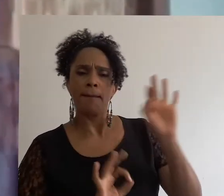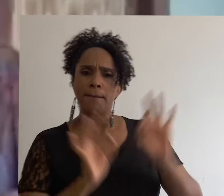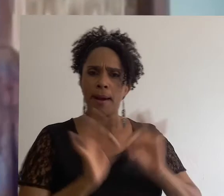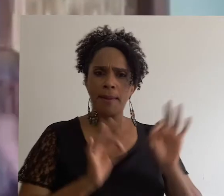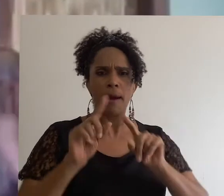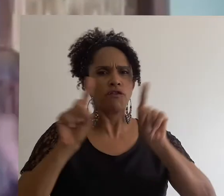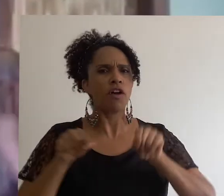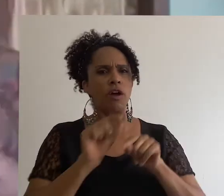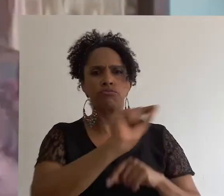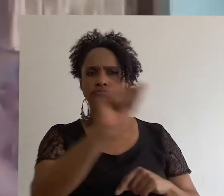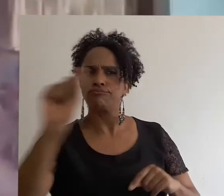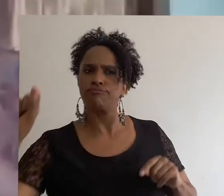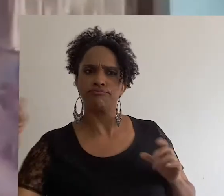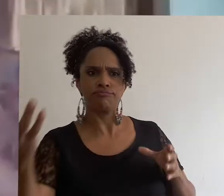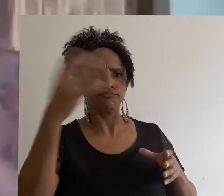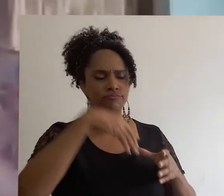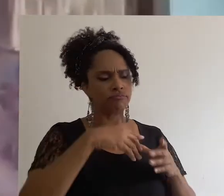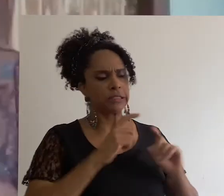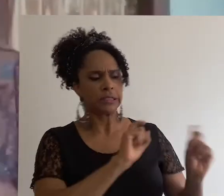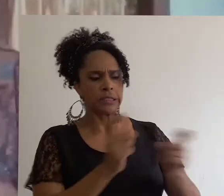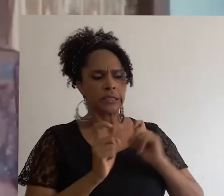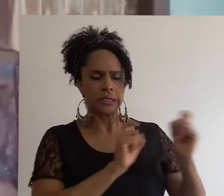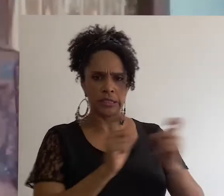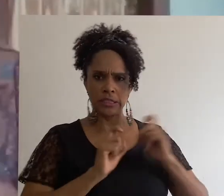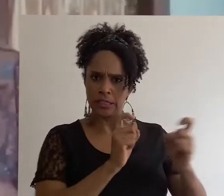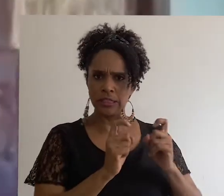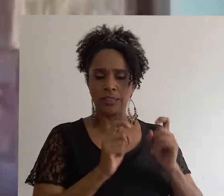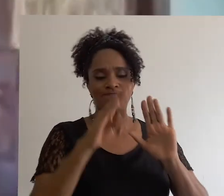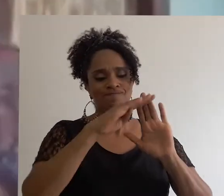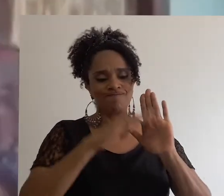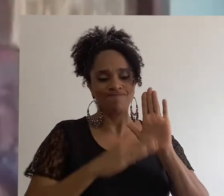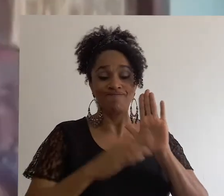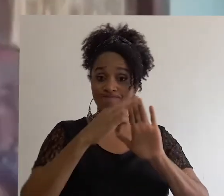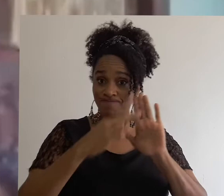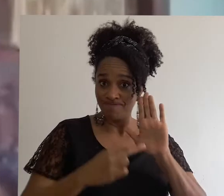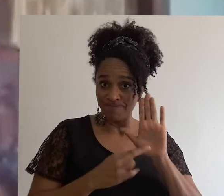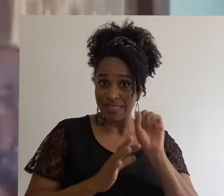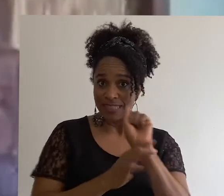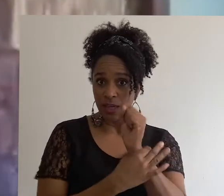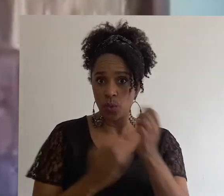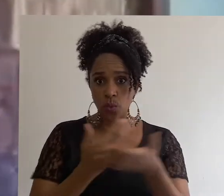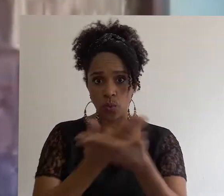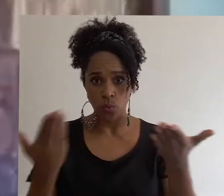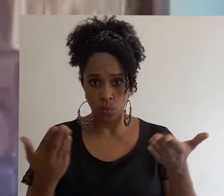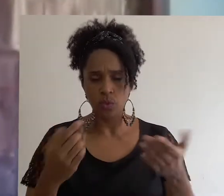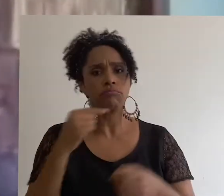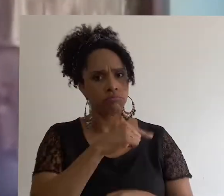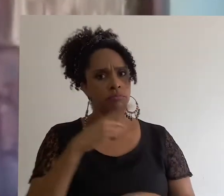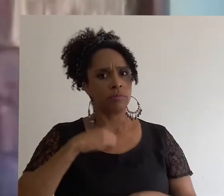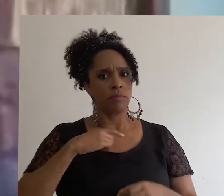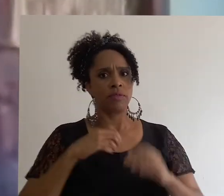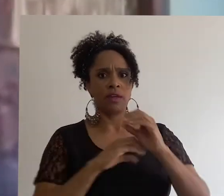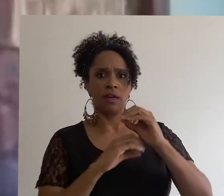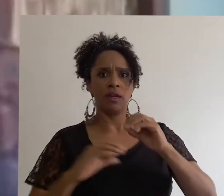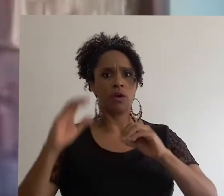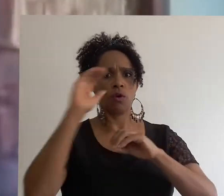por servidores e servidoras de todos os campos e reitoria. Esse plano de contingência que foi aprovado posteriormente pelo Conselho Superior